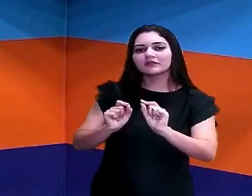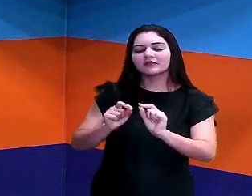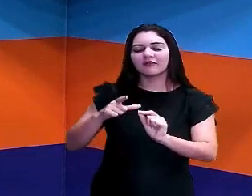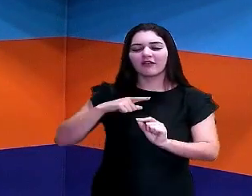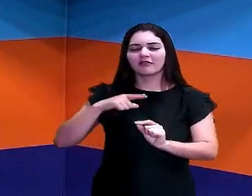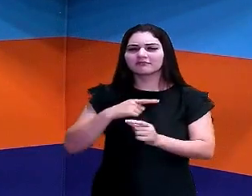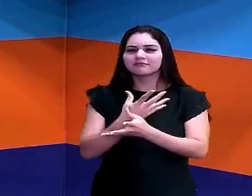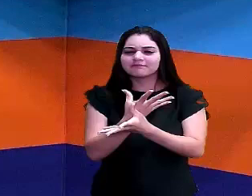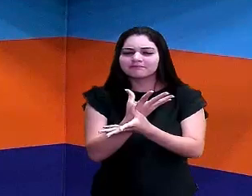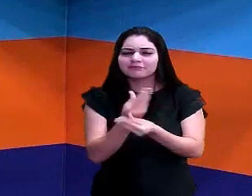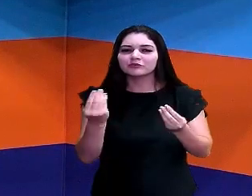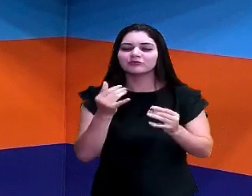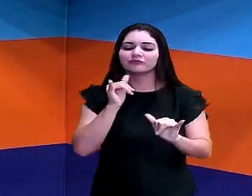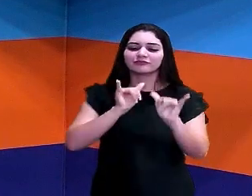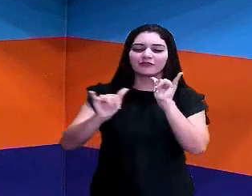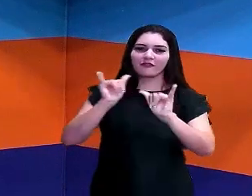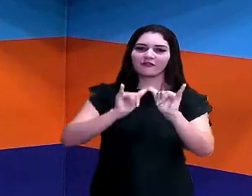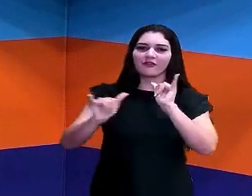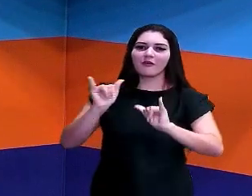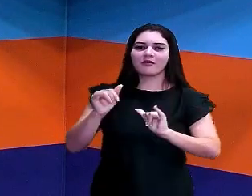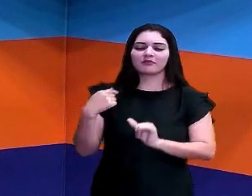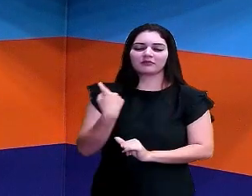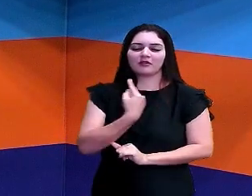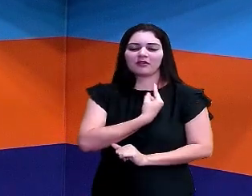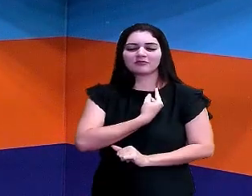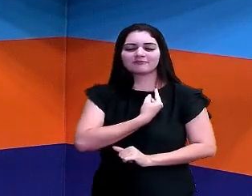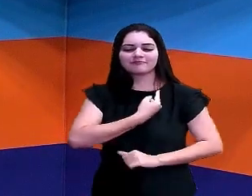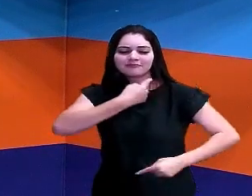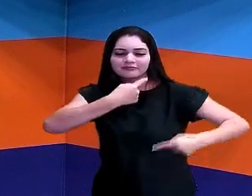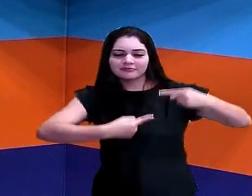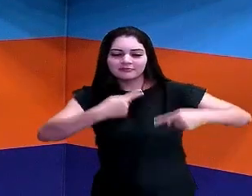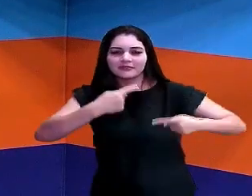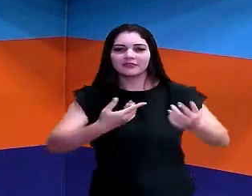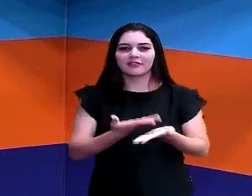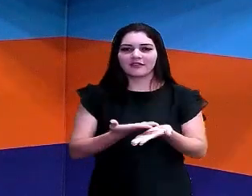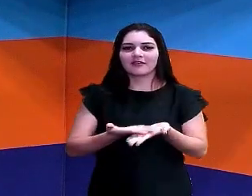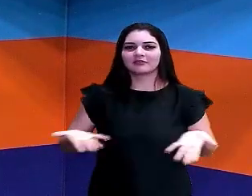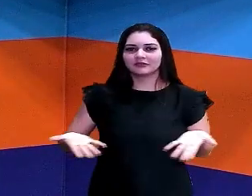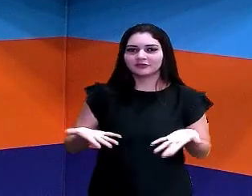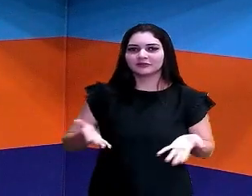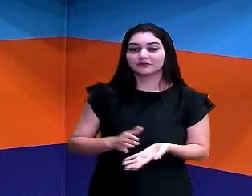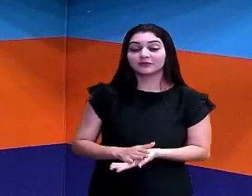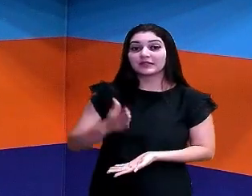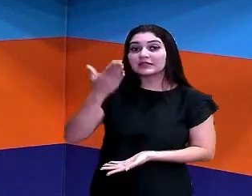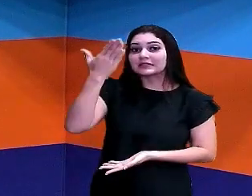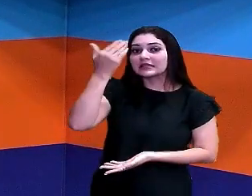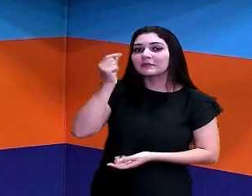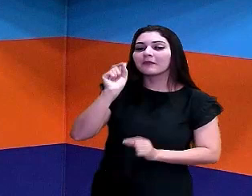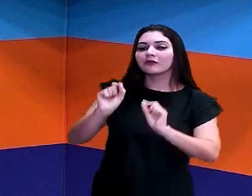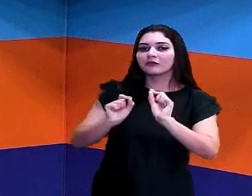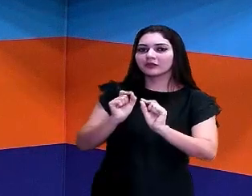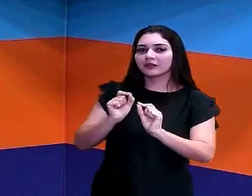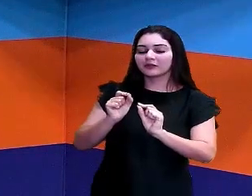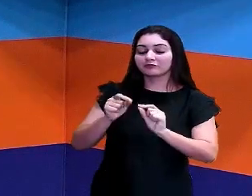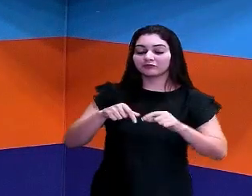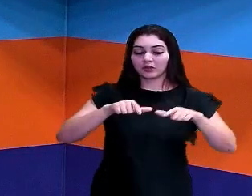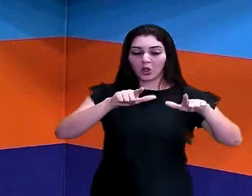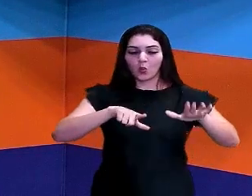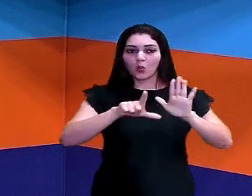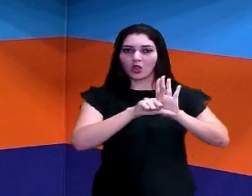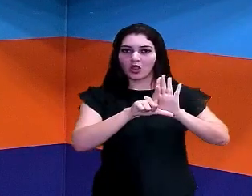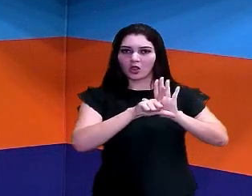ter muitas informações aí para a gente debater aqui na nossa aula de hoje. Sabendo que em uma loja